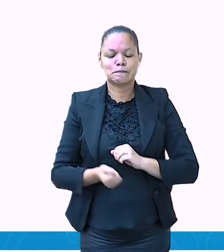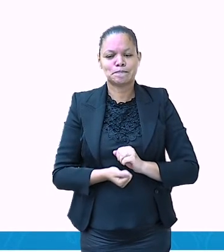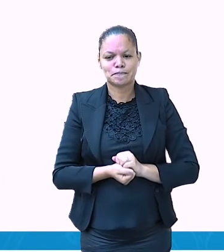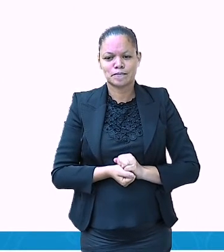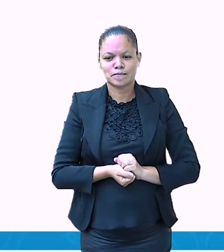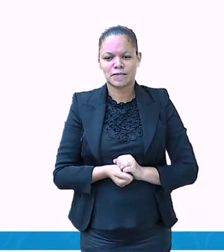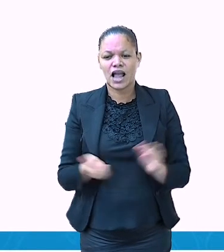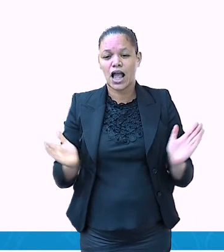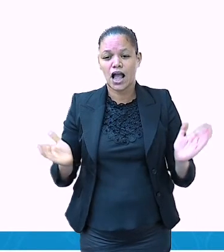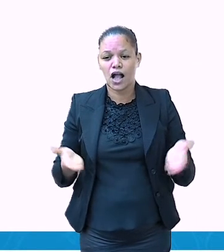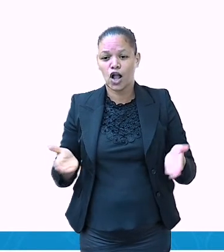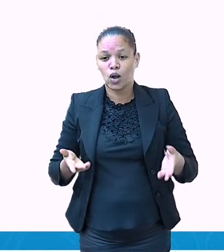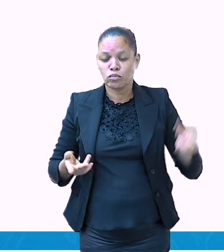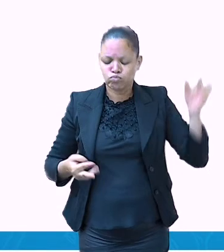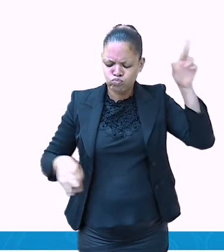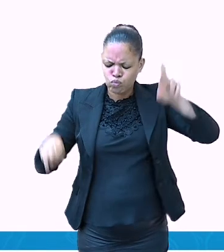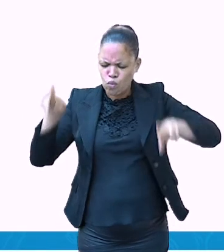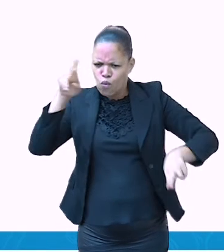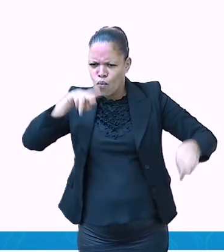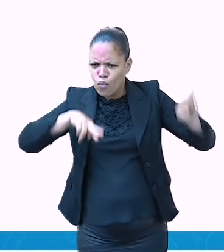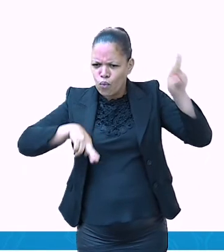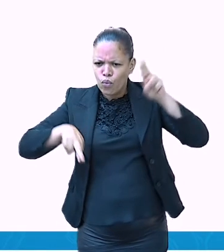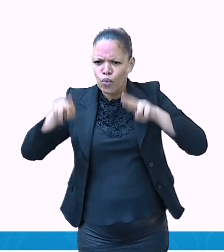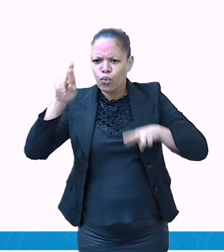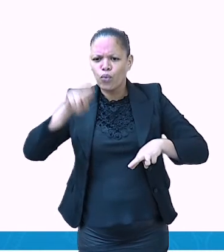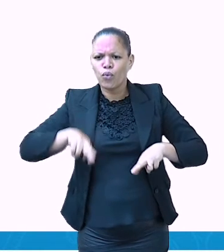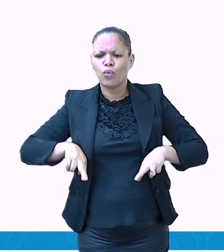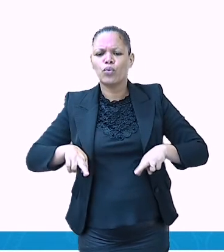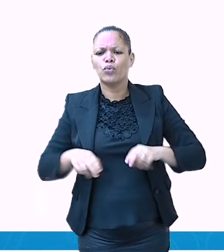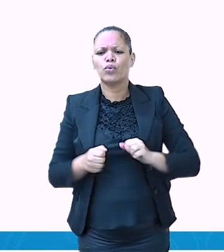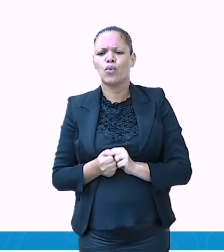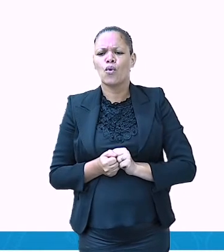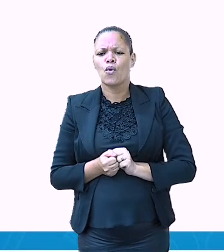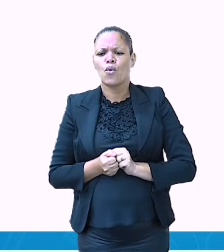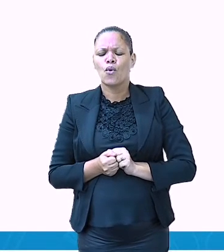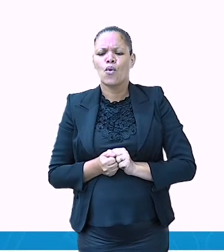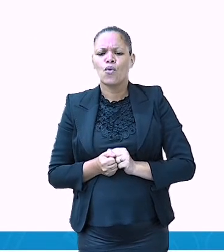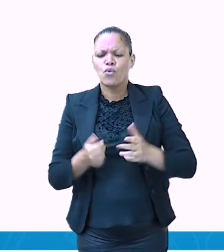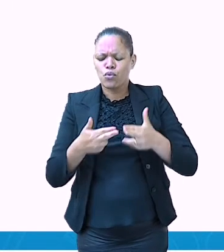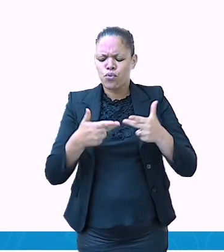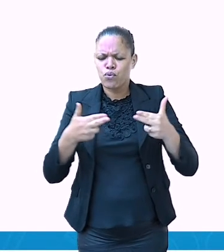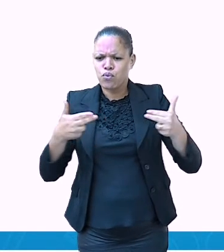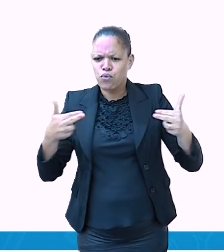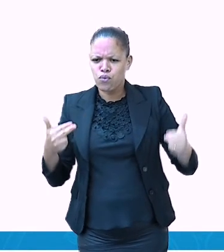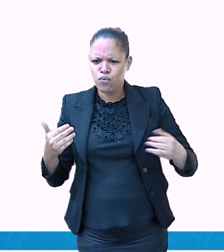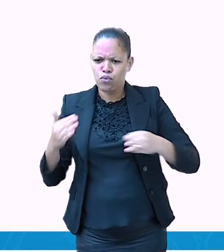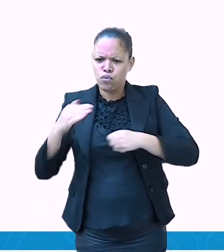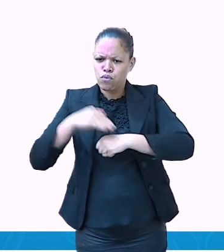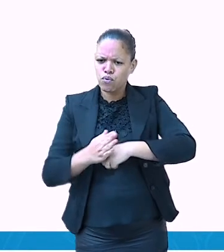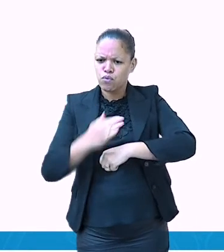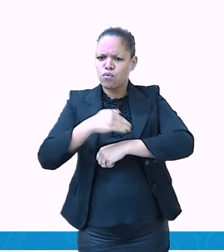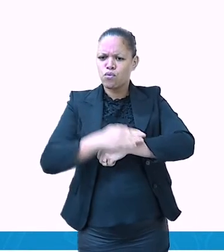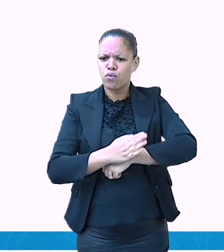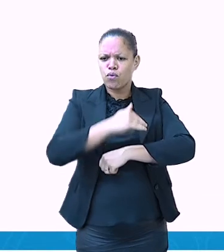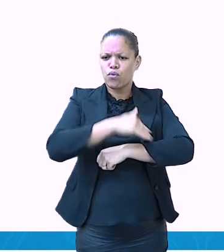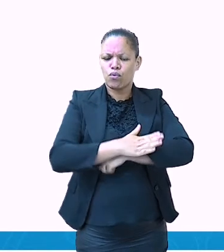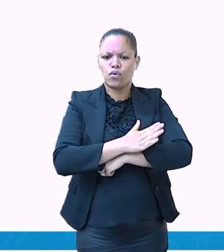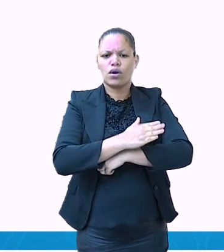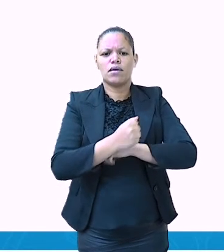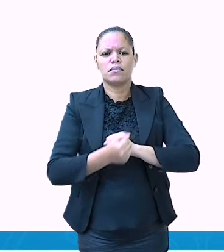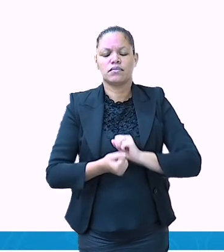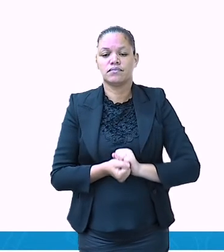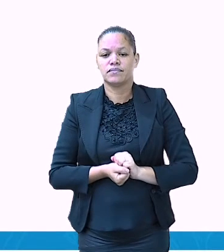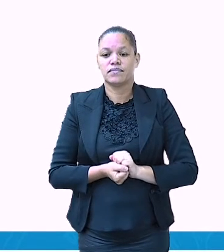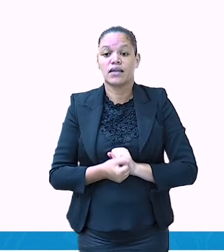Então, agora nós vamos para a revisão dos anfíbios. Eles têm duas fases de vida,